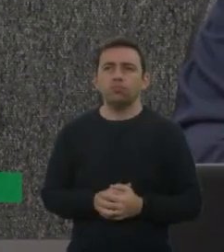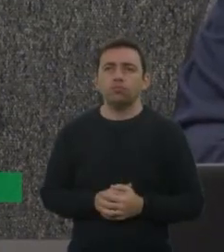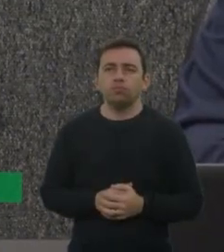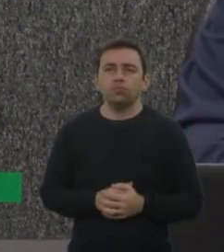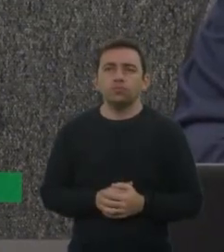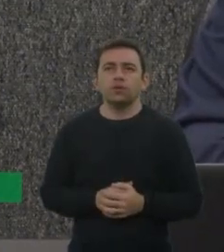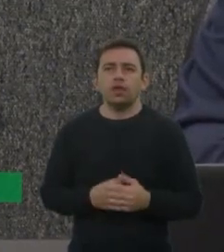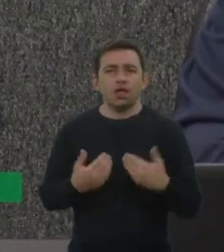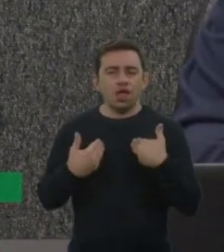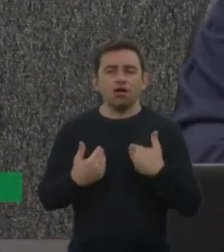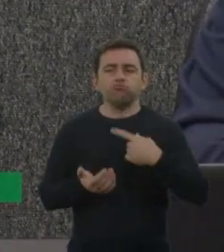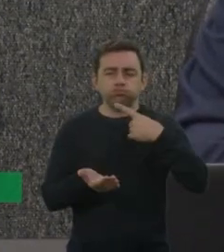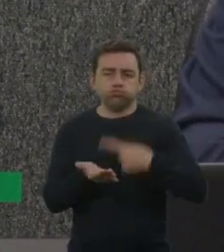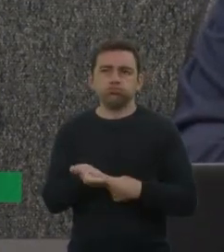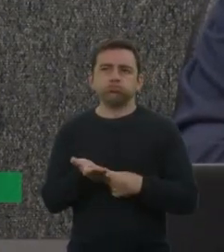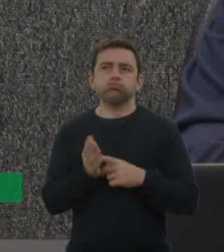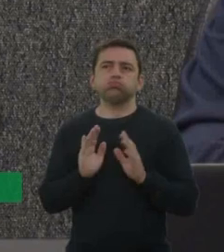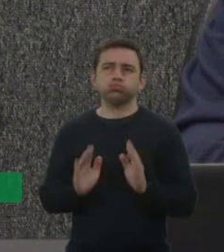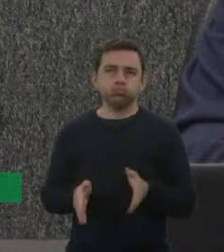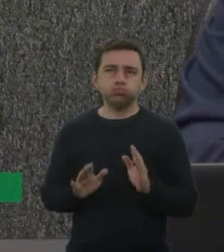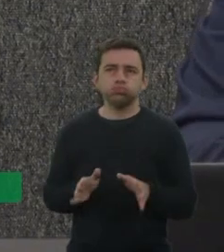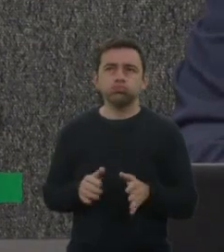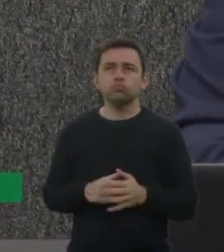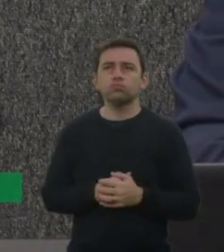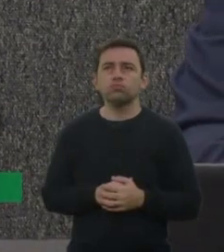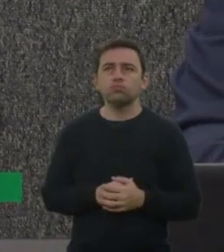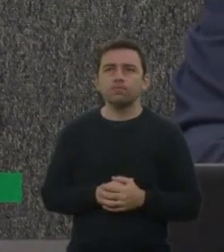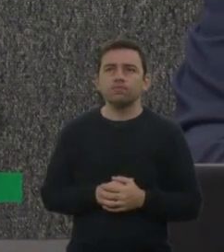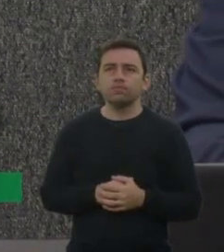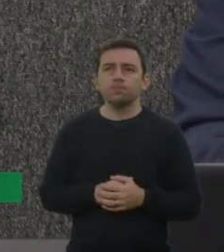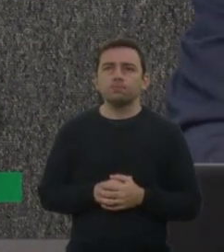Eu tenho esse compromisso desde, Jane,